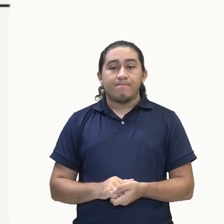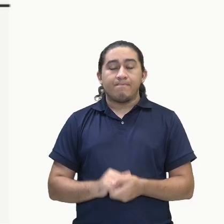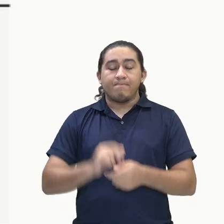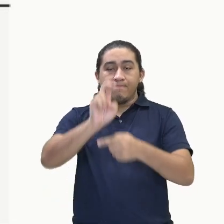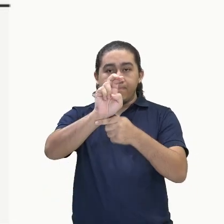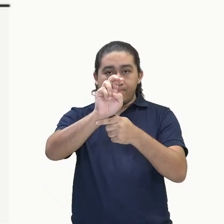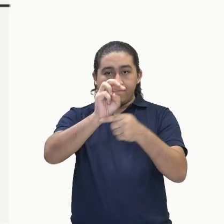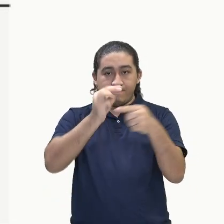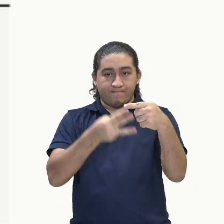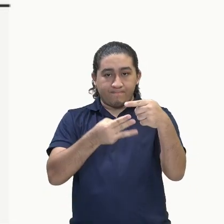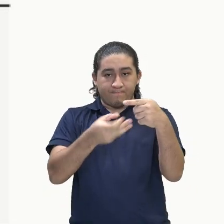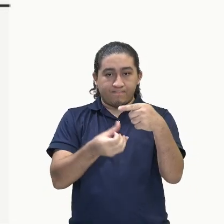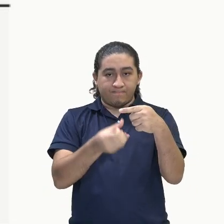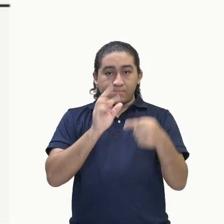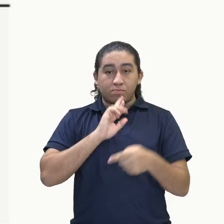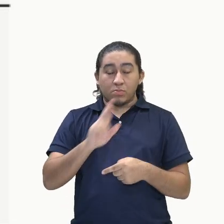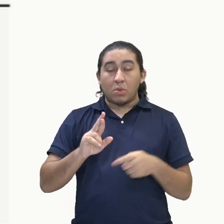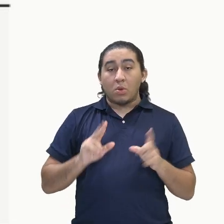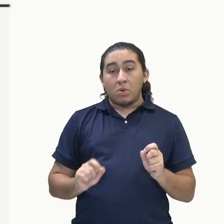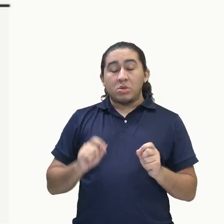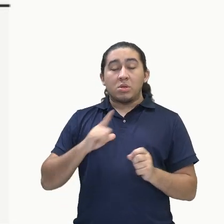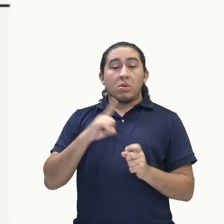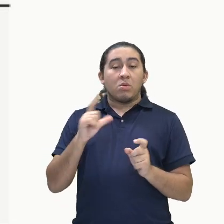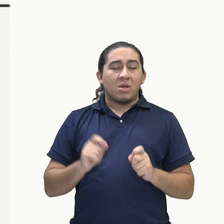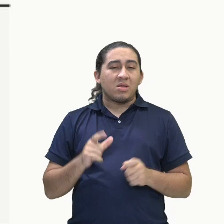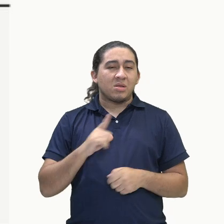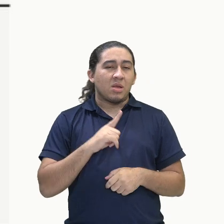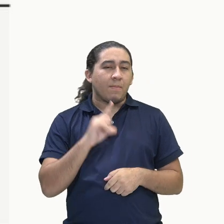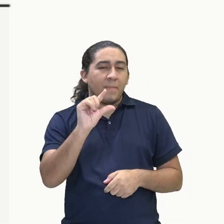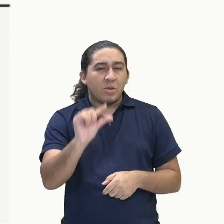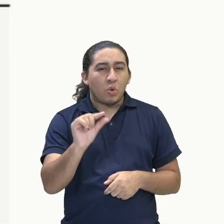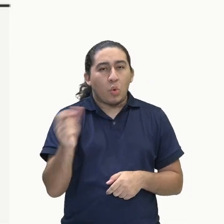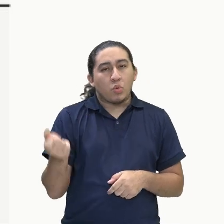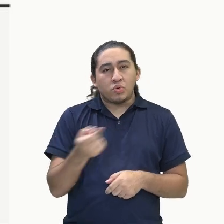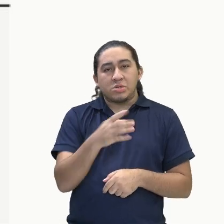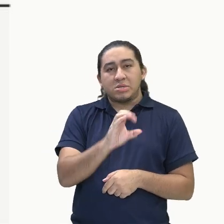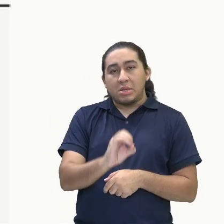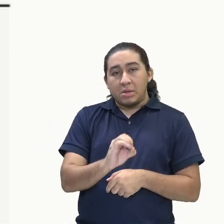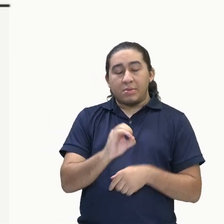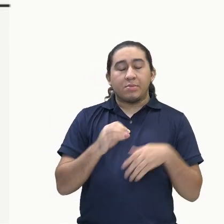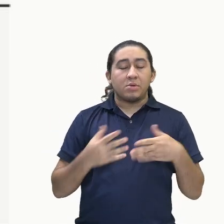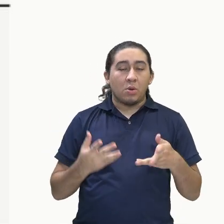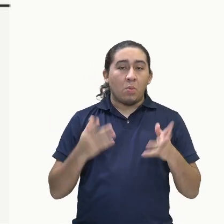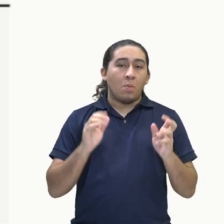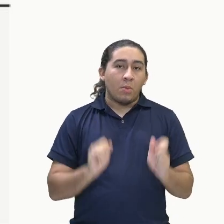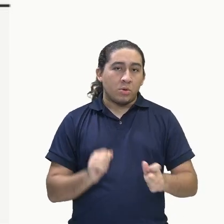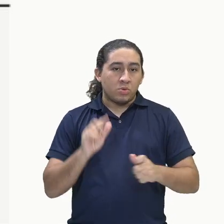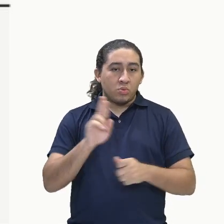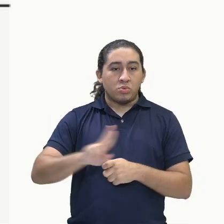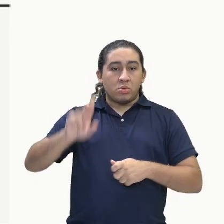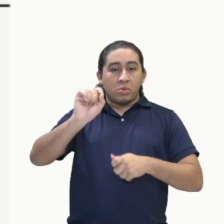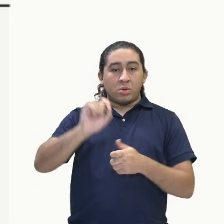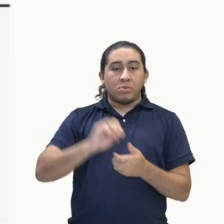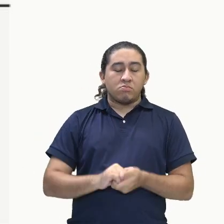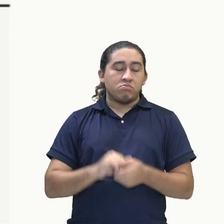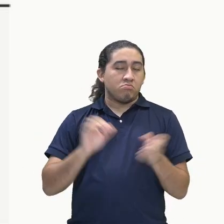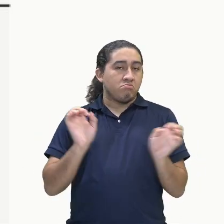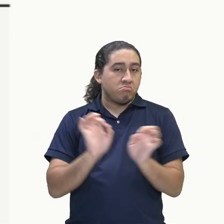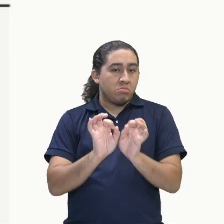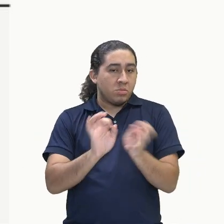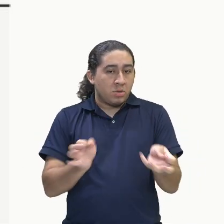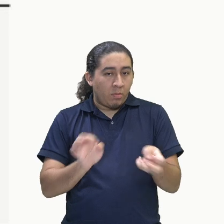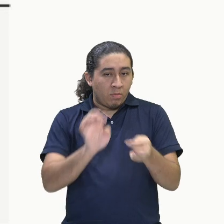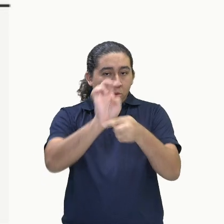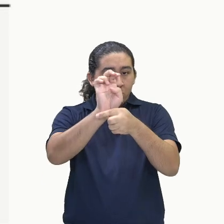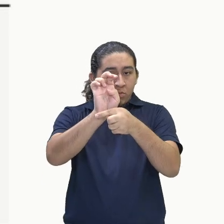36, aqui vai dar uma conta, um valor menor do que zero. Então, eu posso utilizar simplesmente aqui